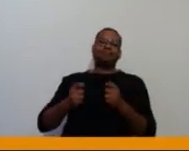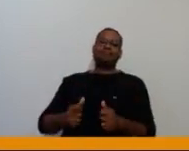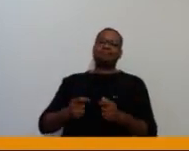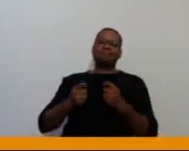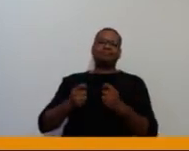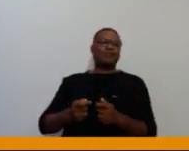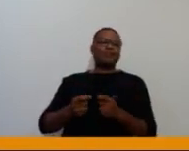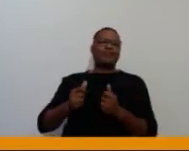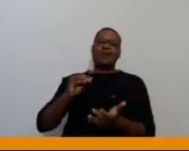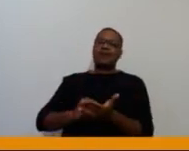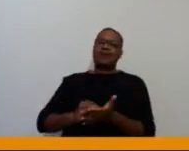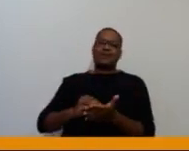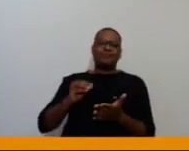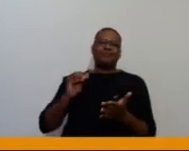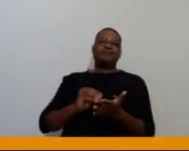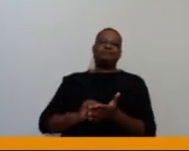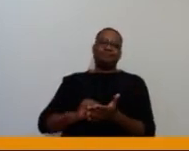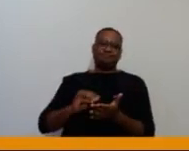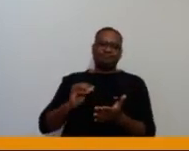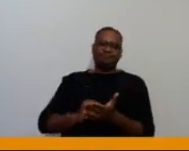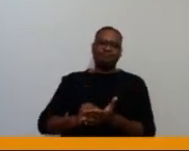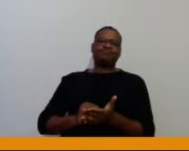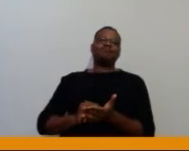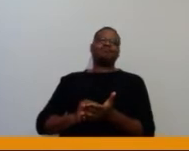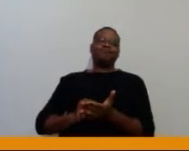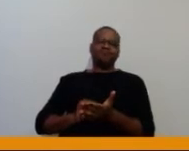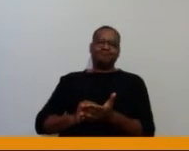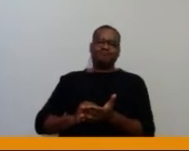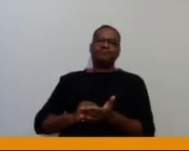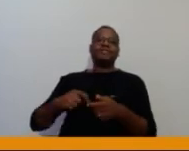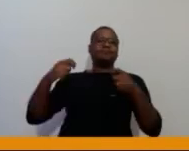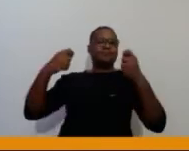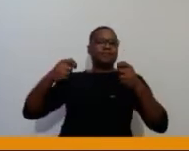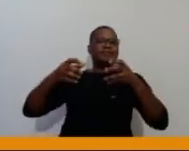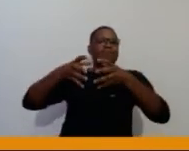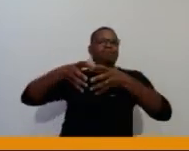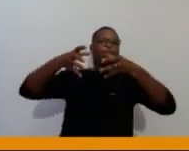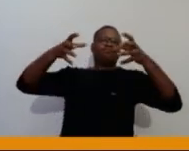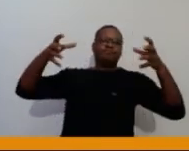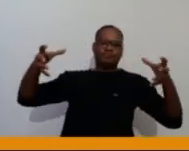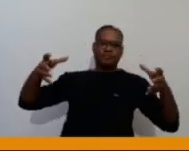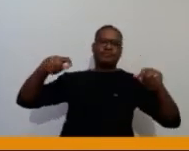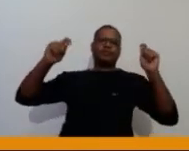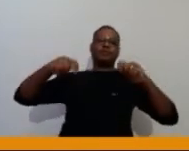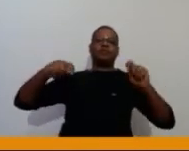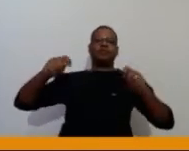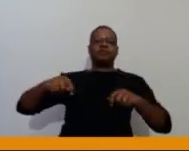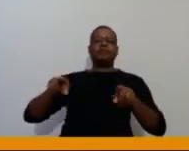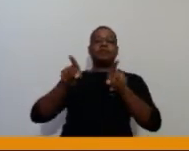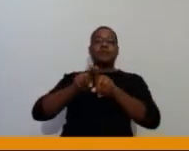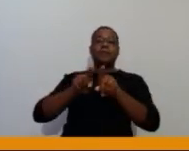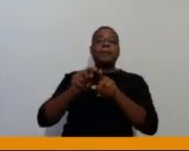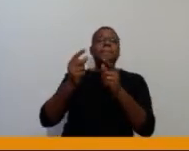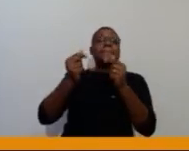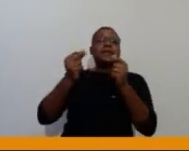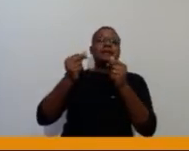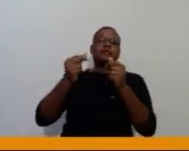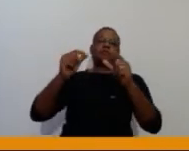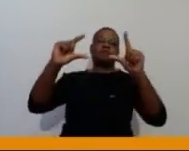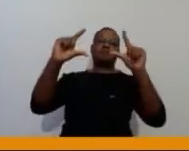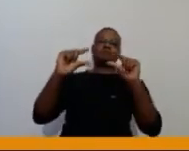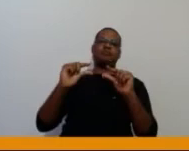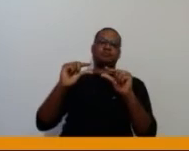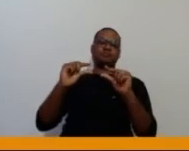rede de trabalho, expandir essa possibilidade, inclusive com preços mais acessíveis, porque esse modelo que a gente